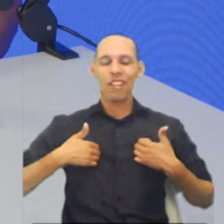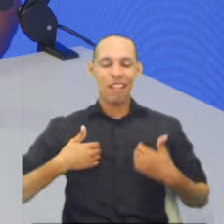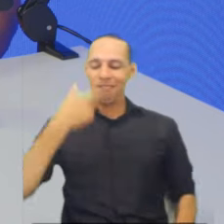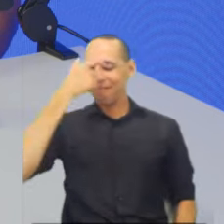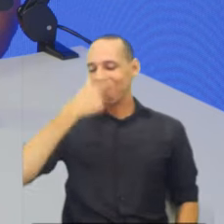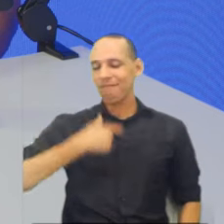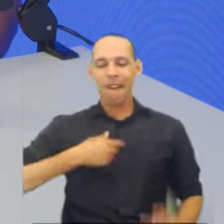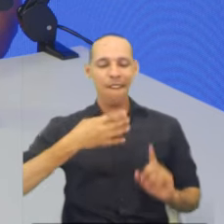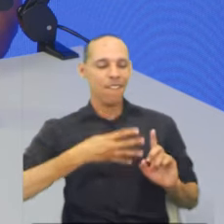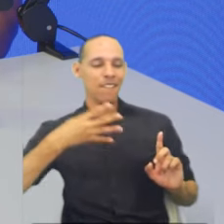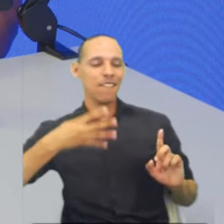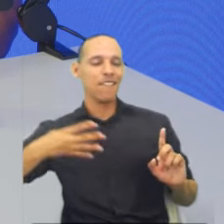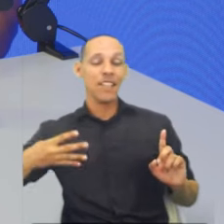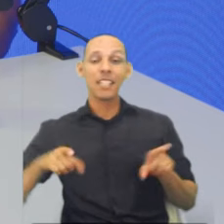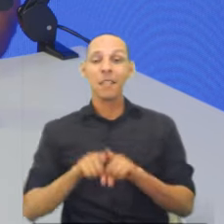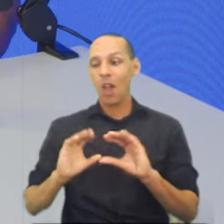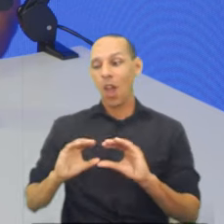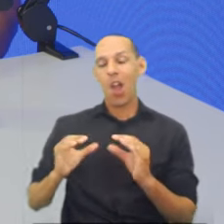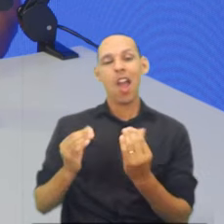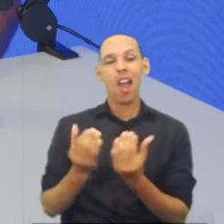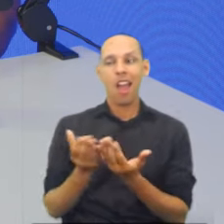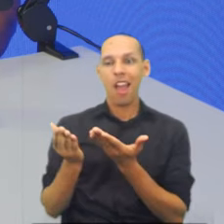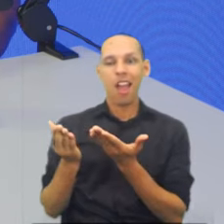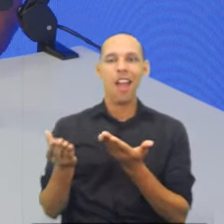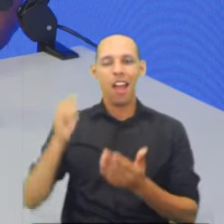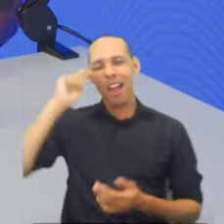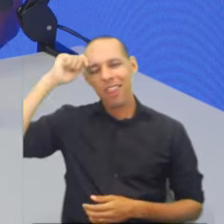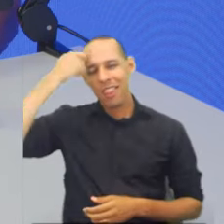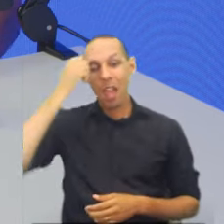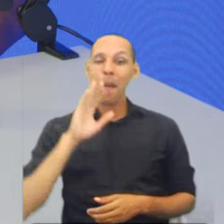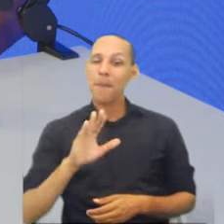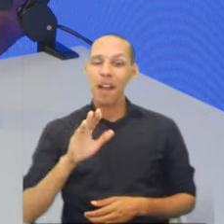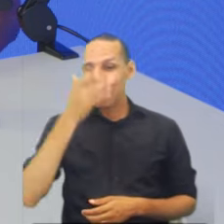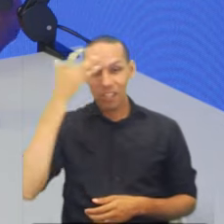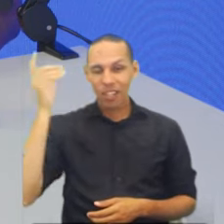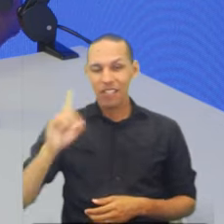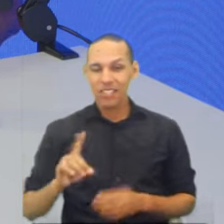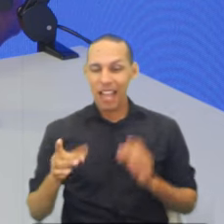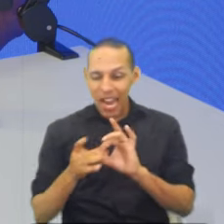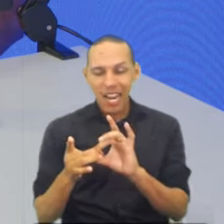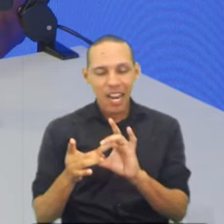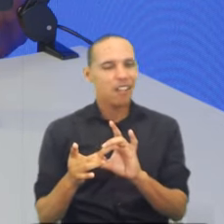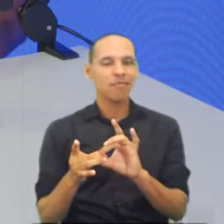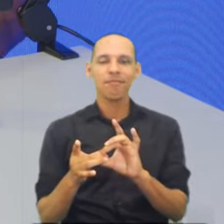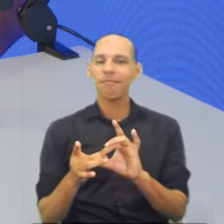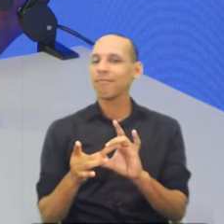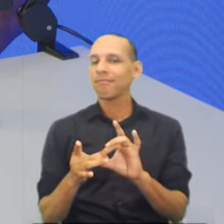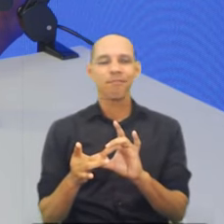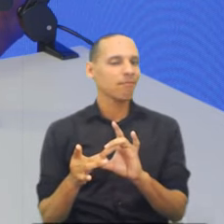LGBT a comunidade da negritude e a gente com deficiência não não se une e eu vejo